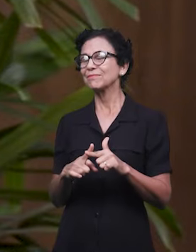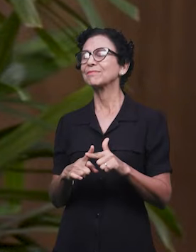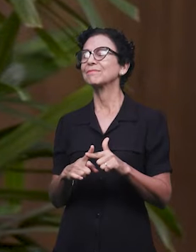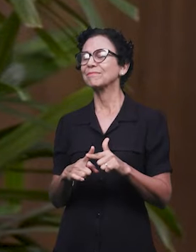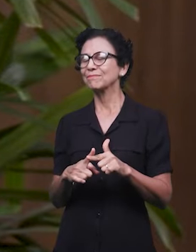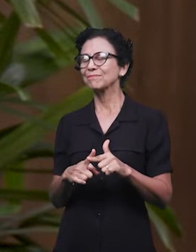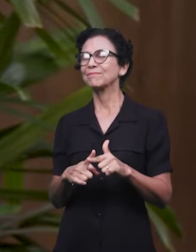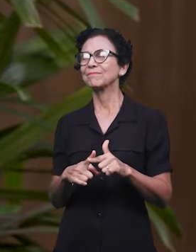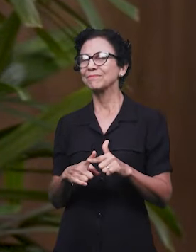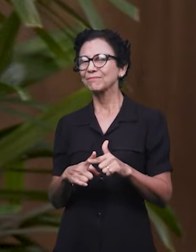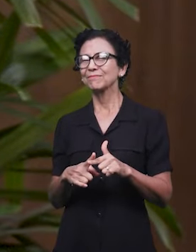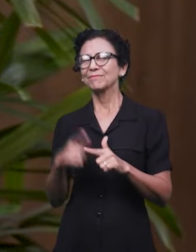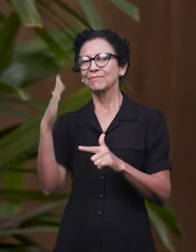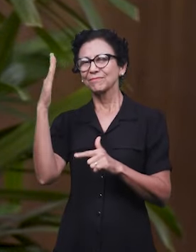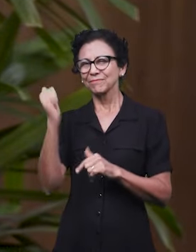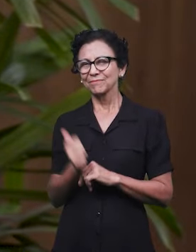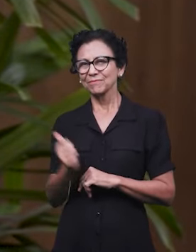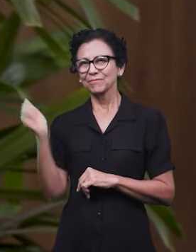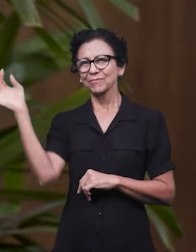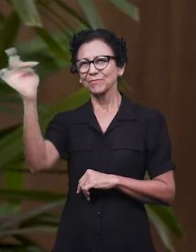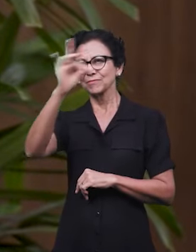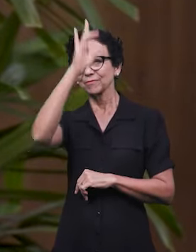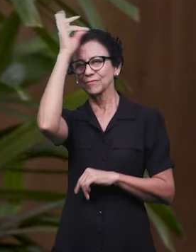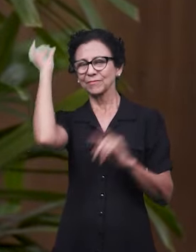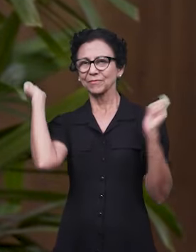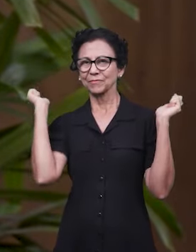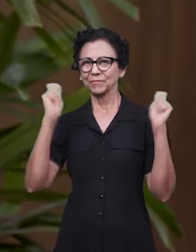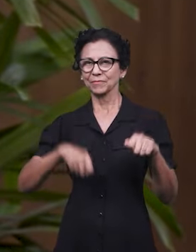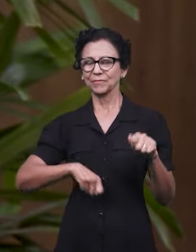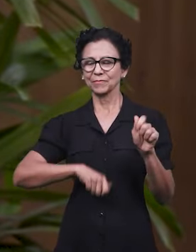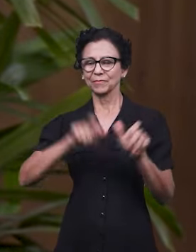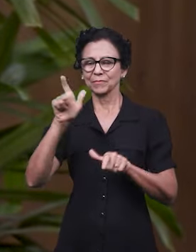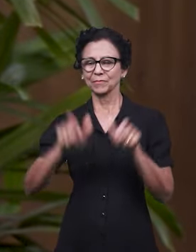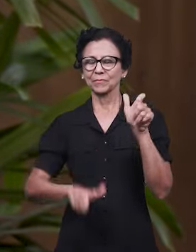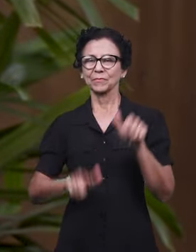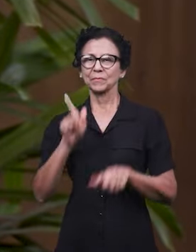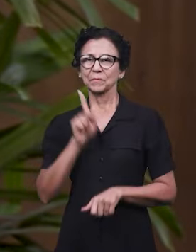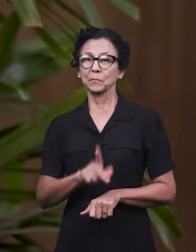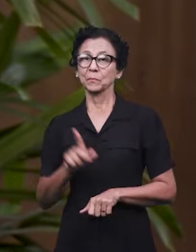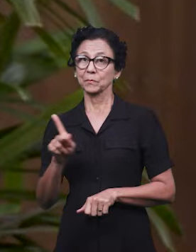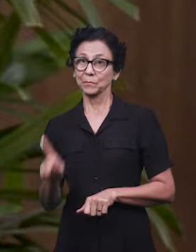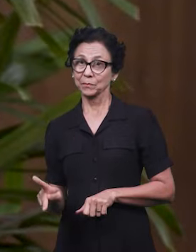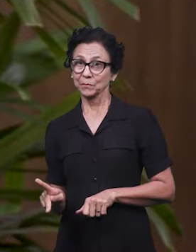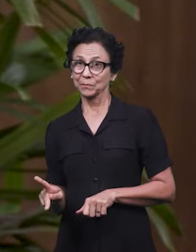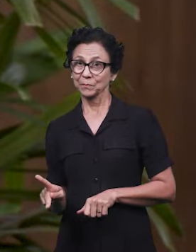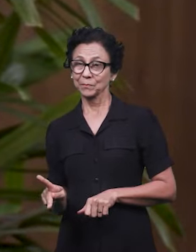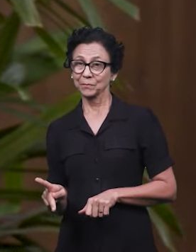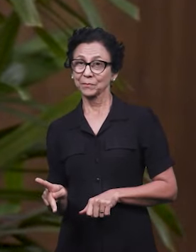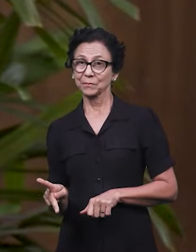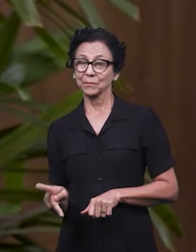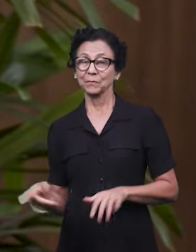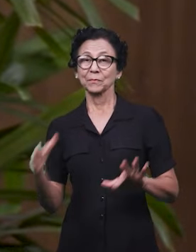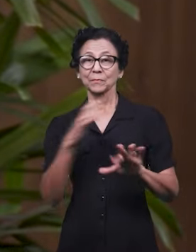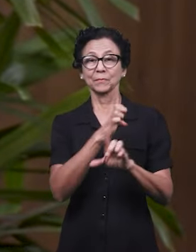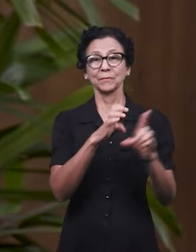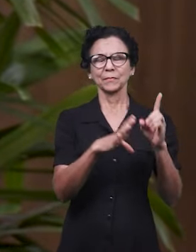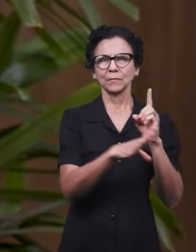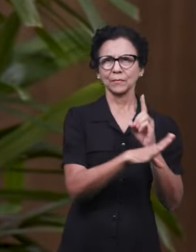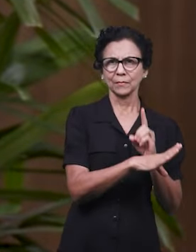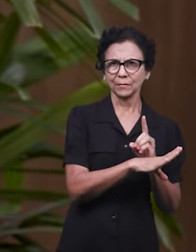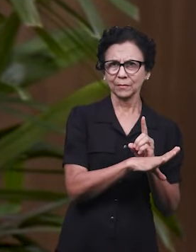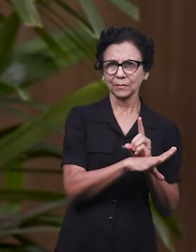que o Espírito Santo tem capacitado as professoras da Escola Bíblica Dominical para que elas possam